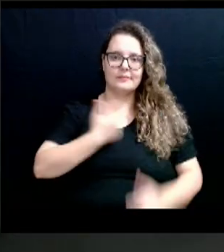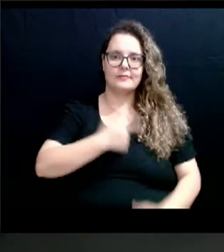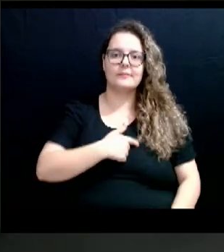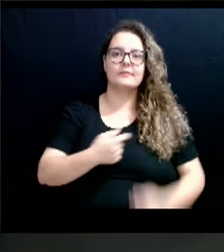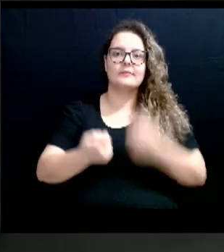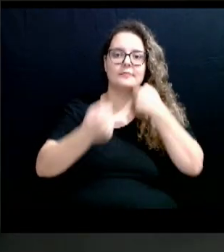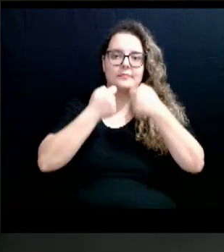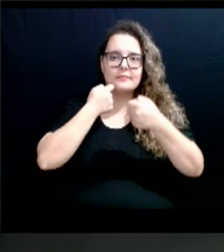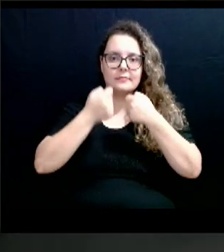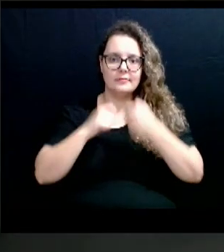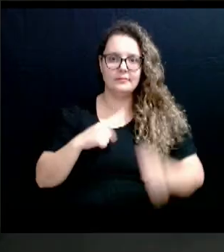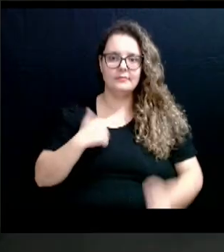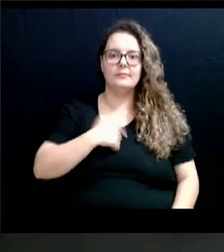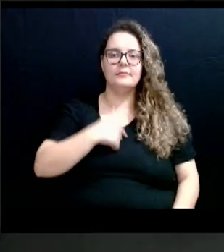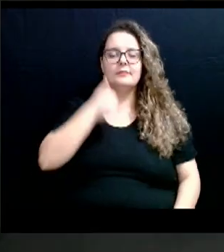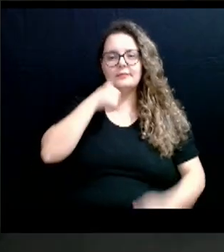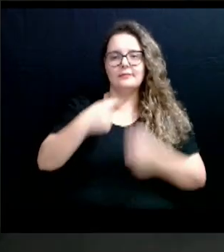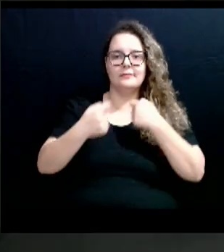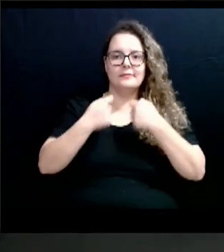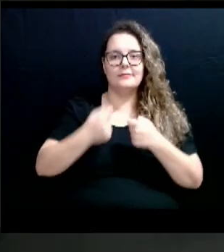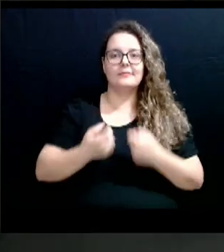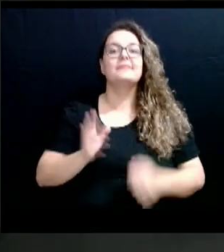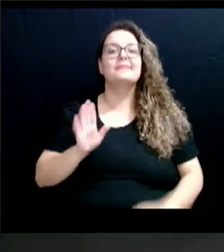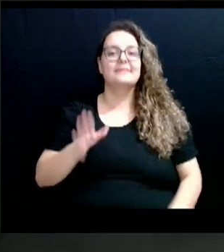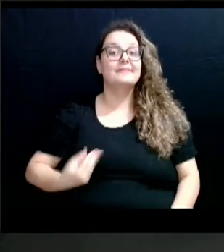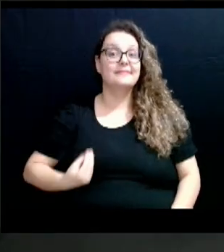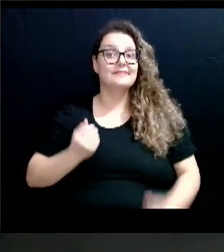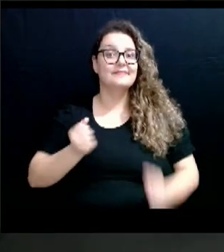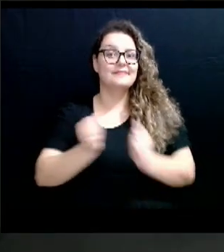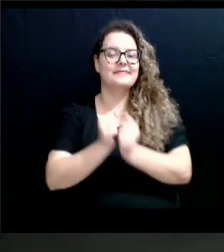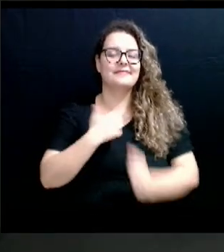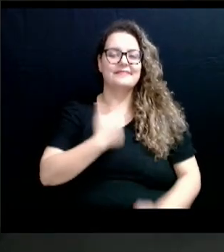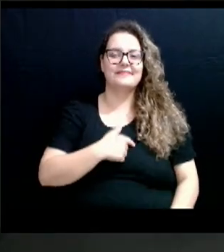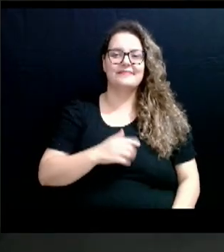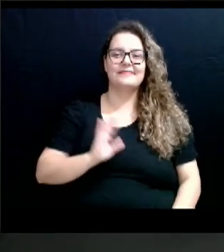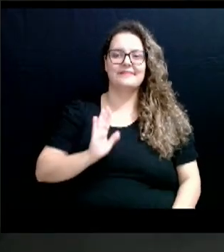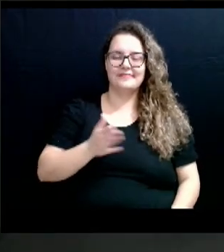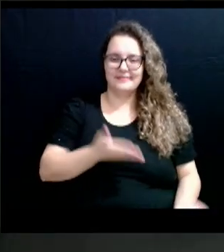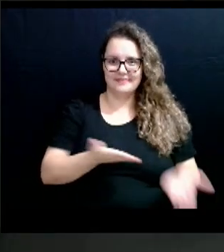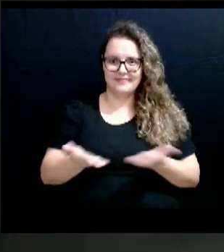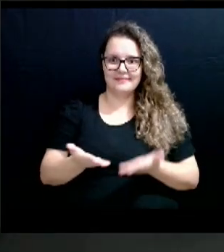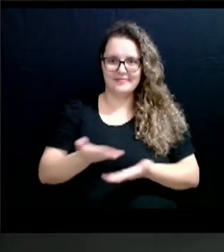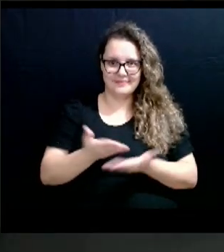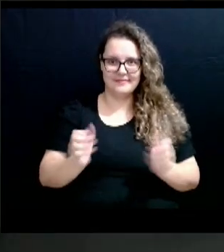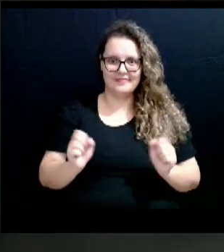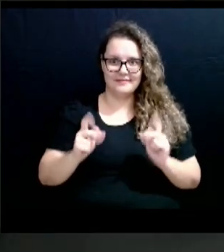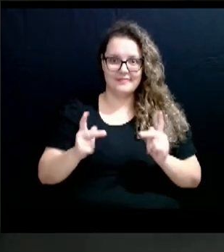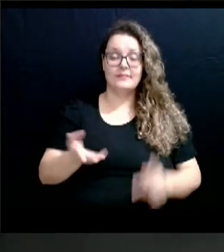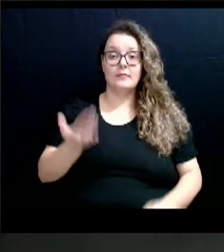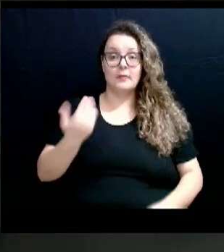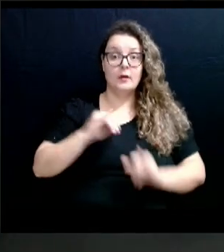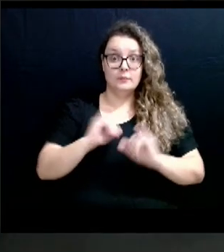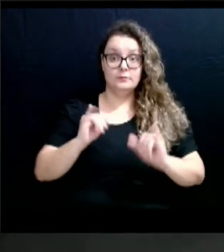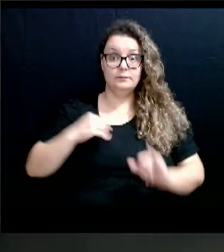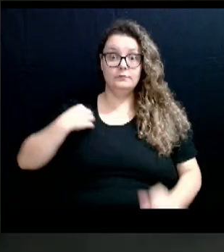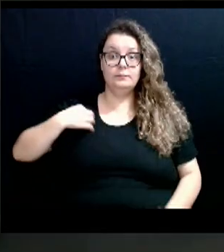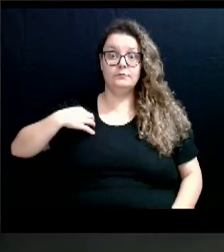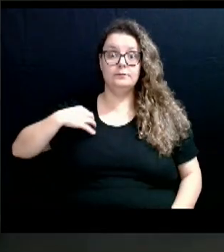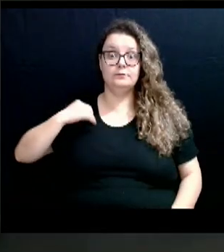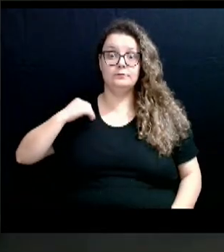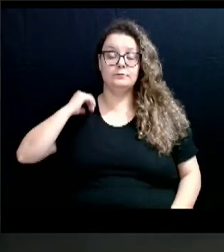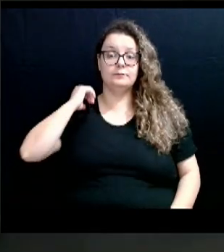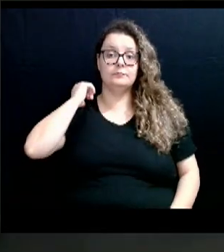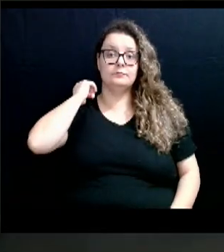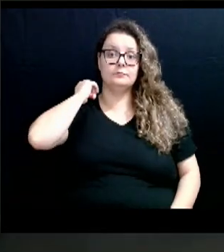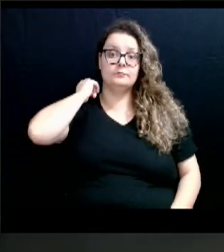nossas entrevistadas, aliás, que já estão aqui com a gente. Daqui a pouquinho eu apresento elas para vocês, tá bom? Vamos com a informação? Os vereadores de